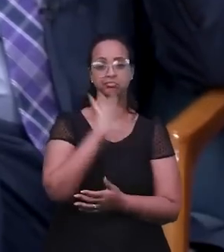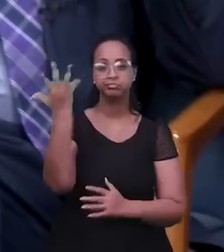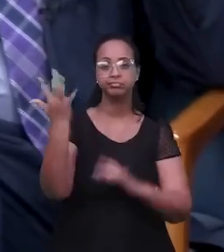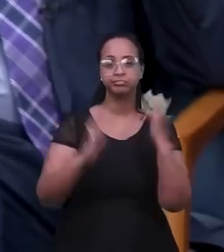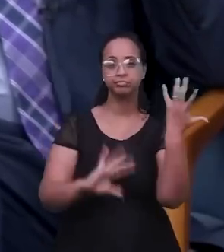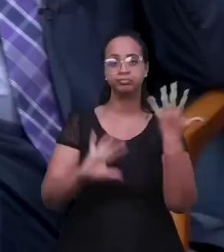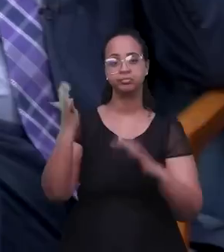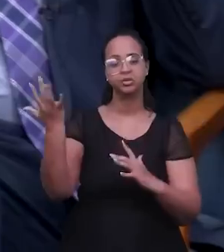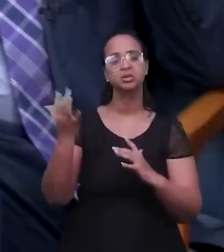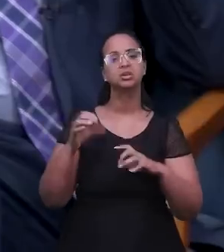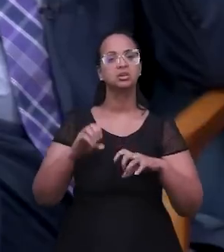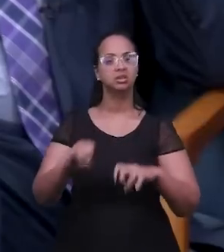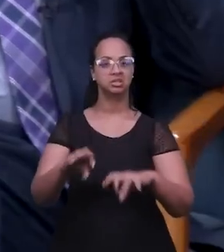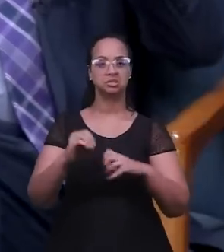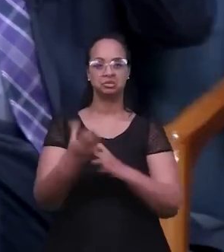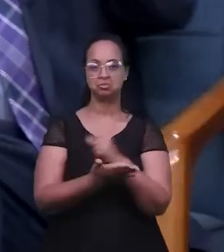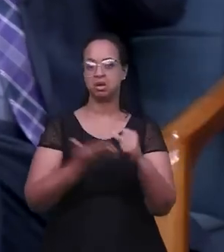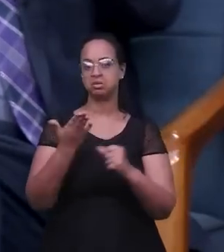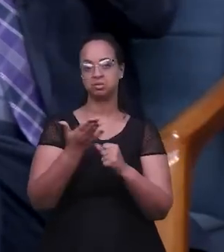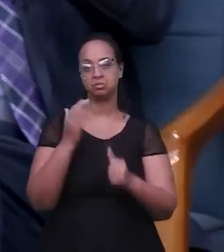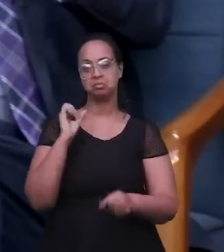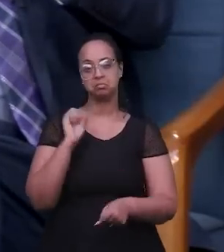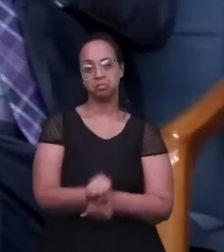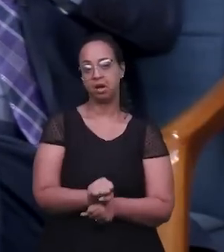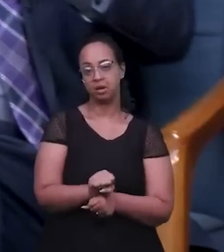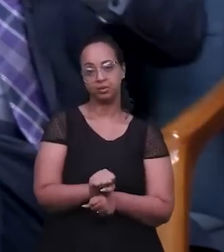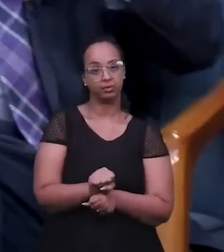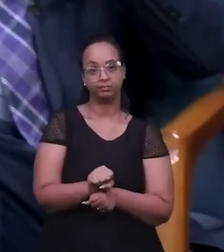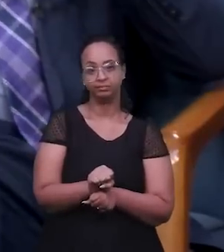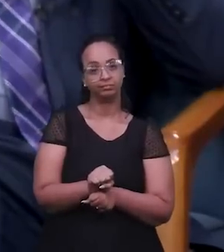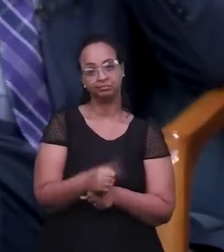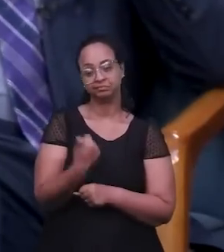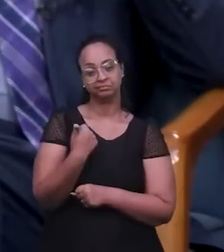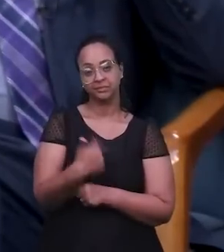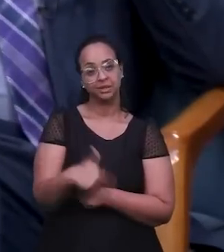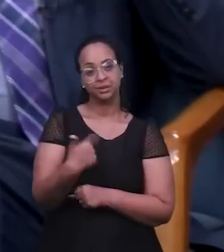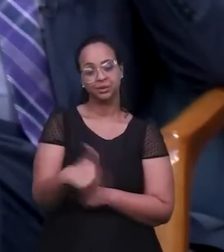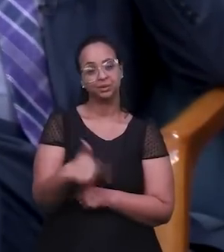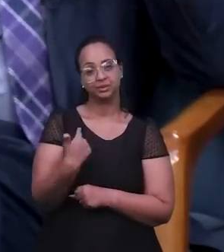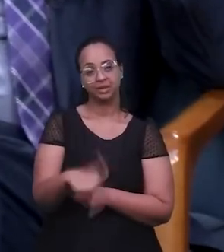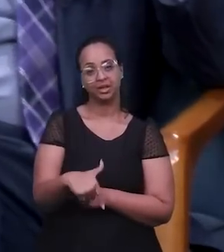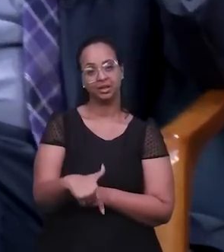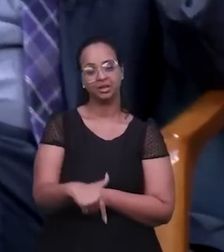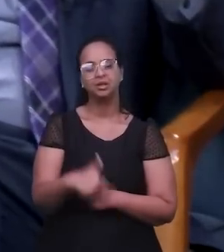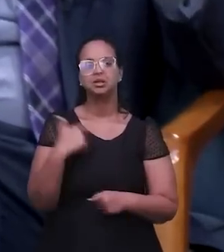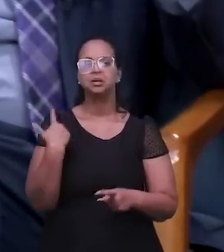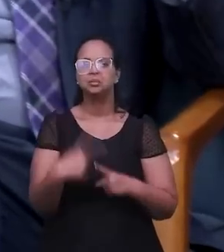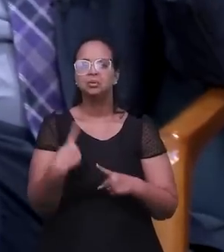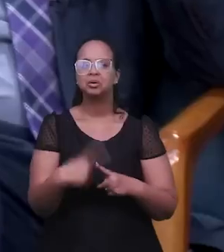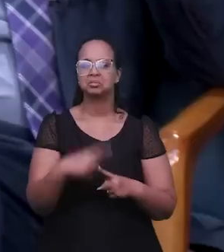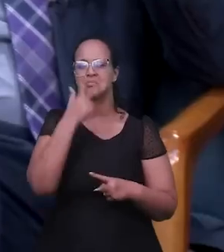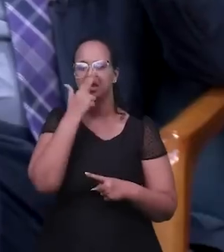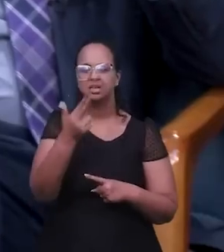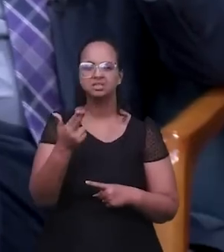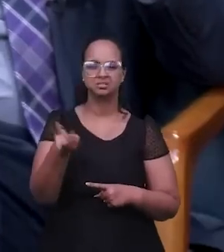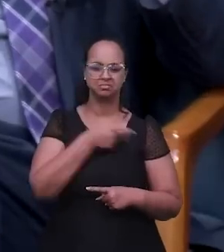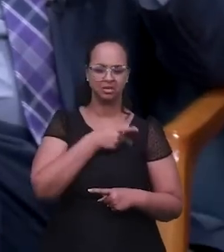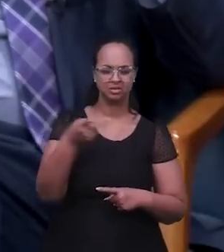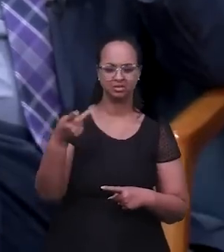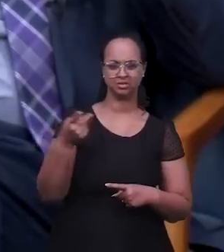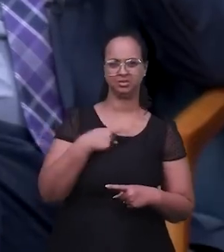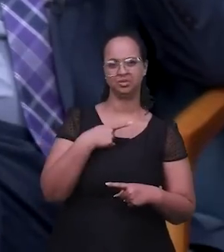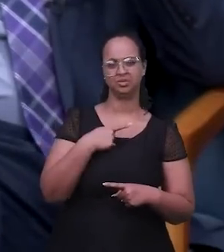está acontecendo. E esse ensino básico deixou de existir, deixou de fazer parte da igreja, deixou